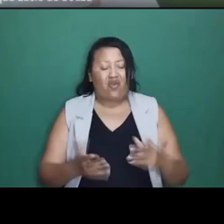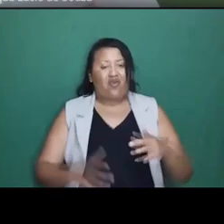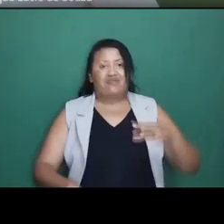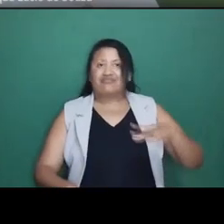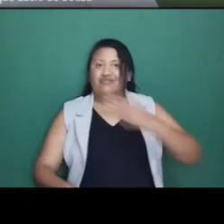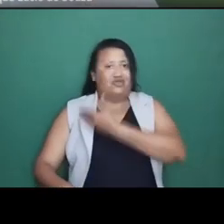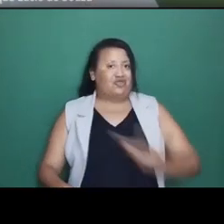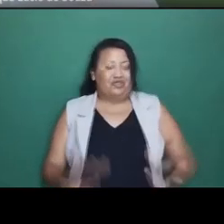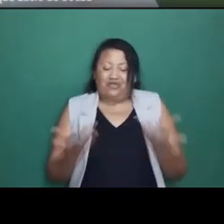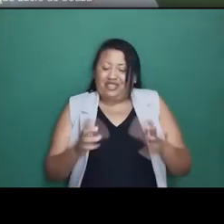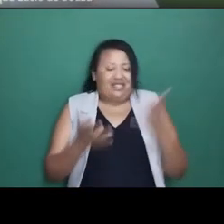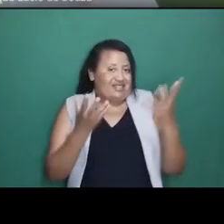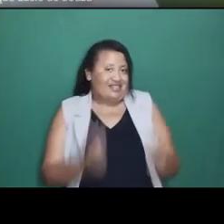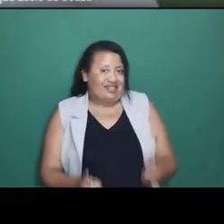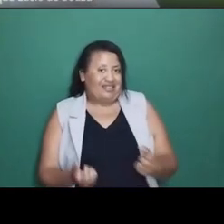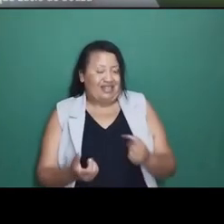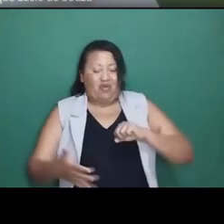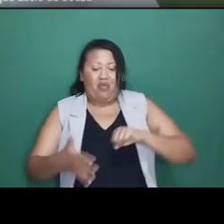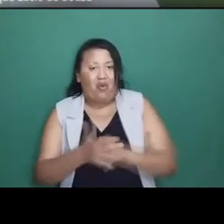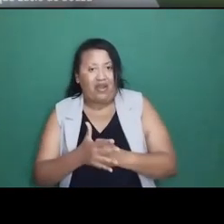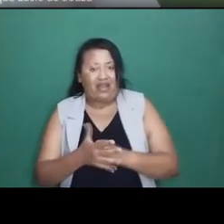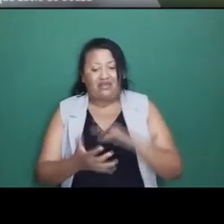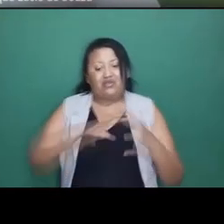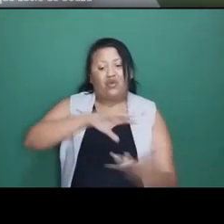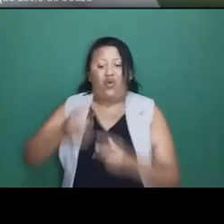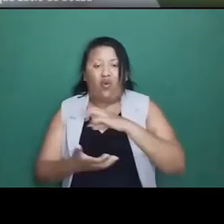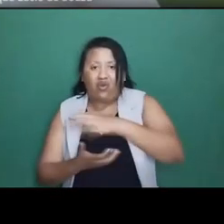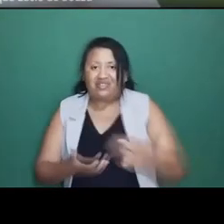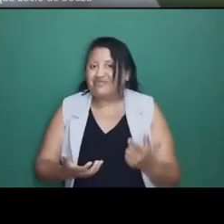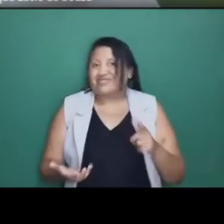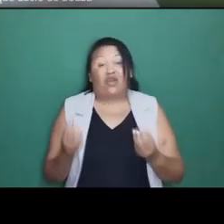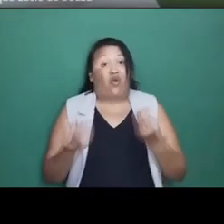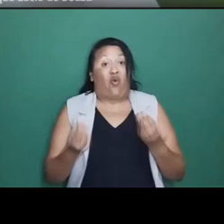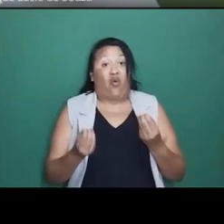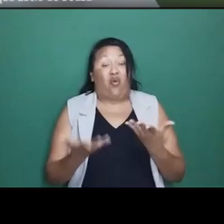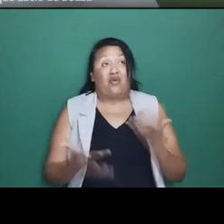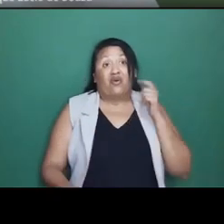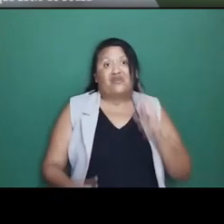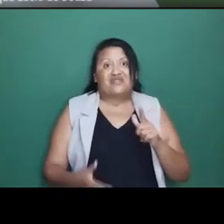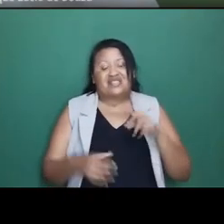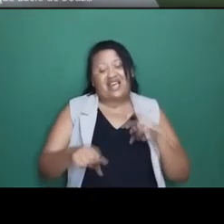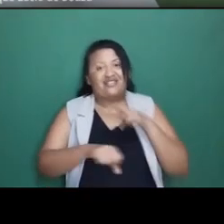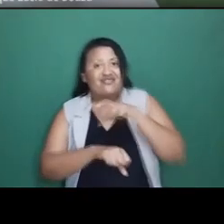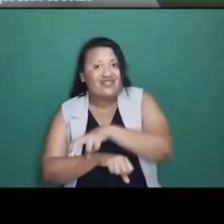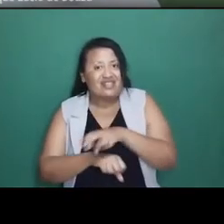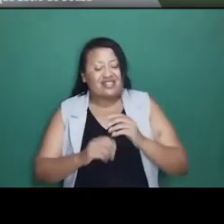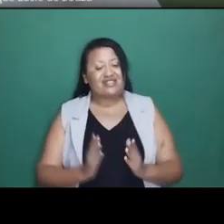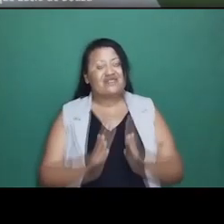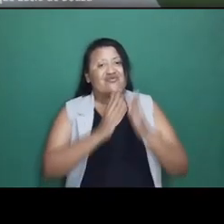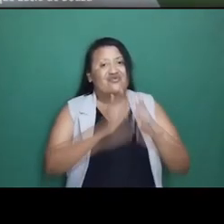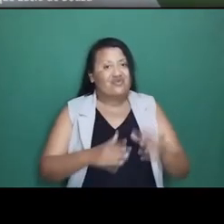bloqueio continental e sem condições de resistir a invasão das tropas napoleônicas